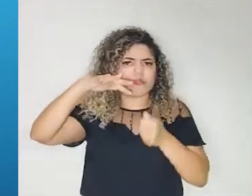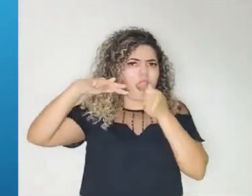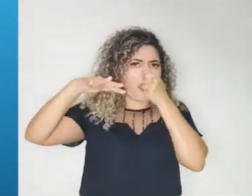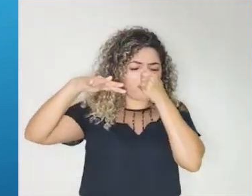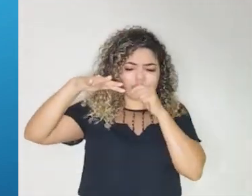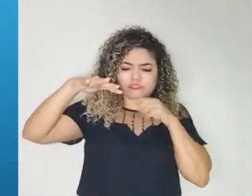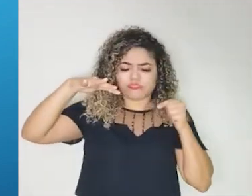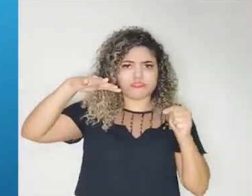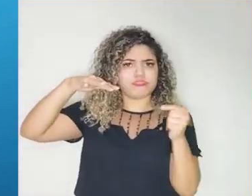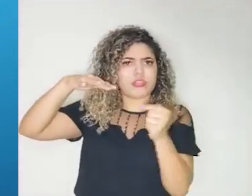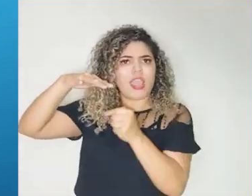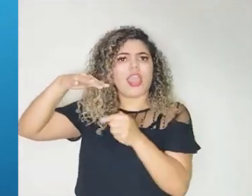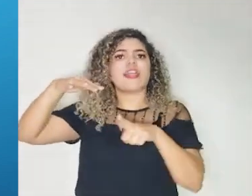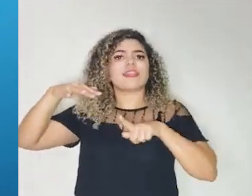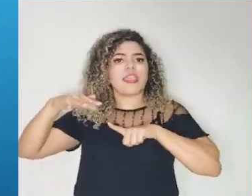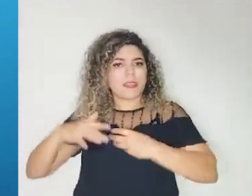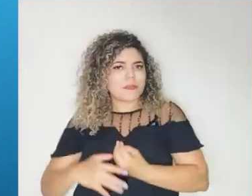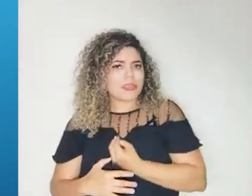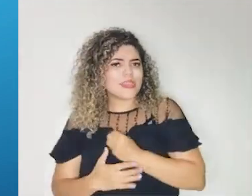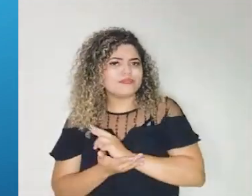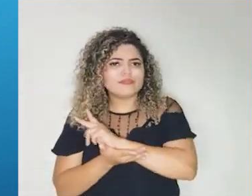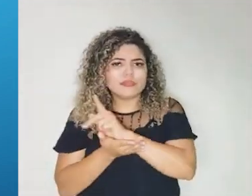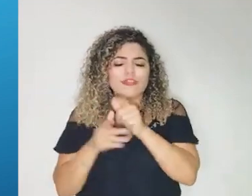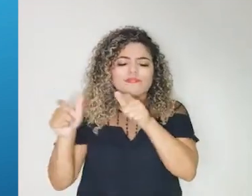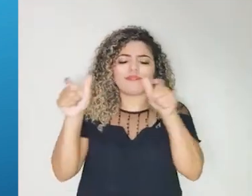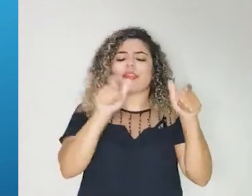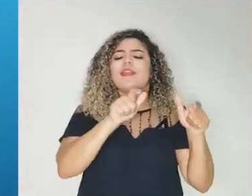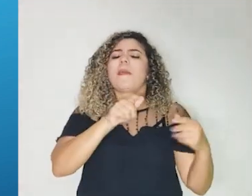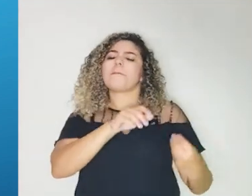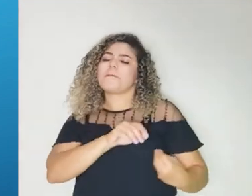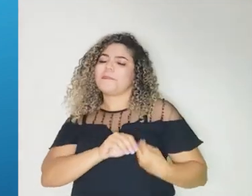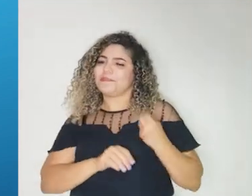nós temos esse animal presente em várias regiões.